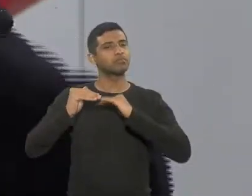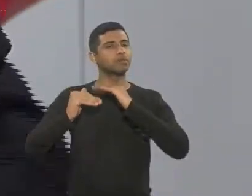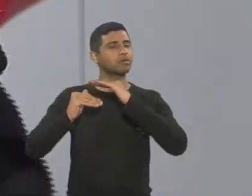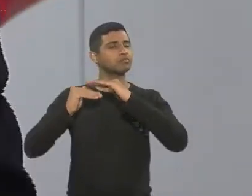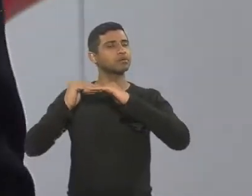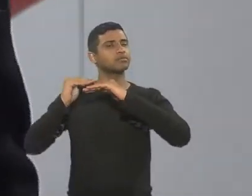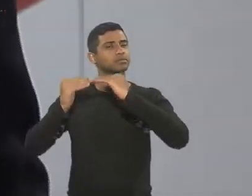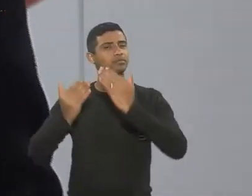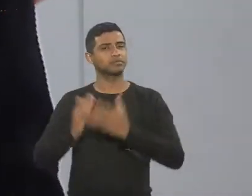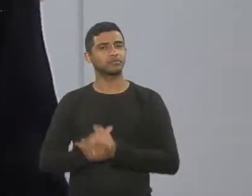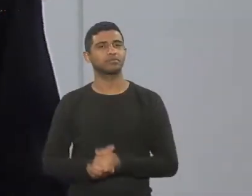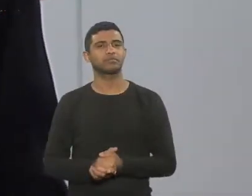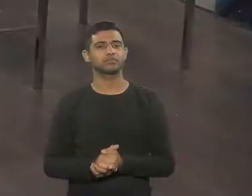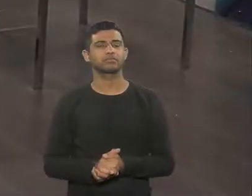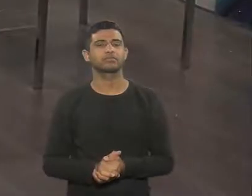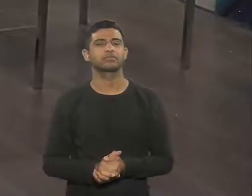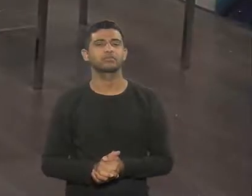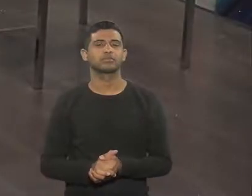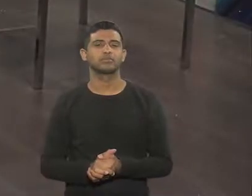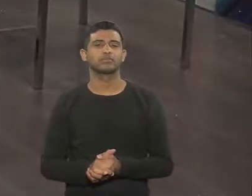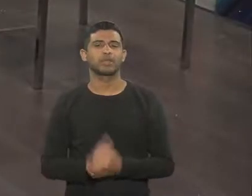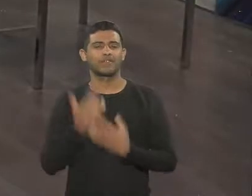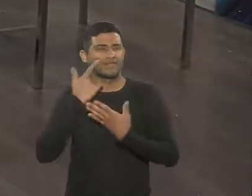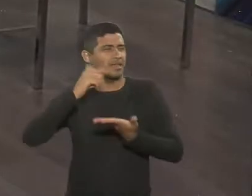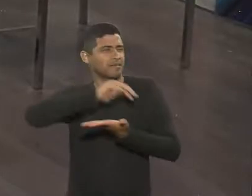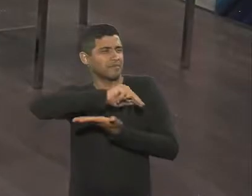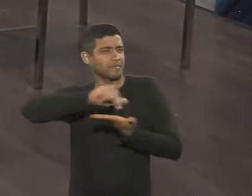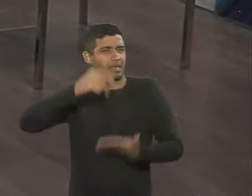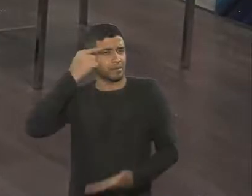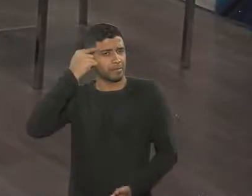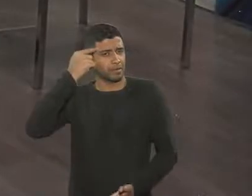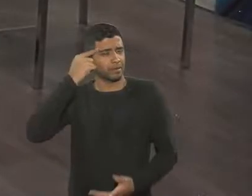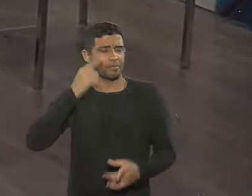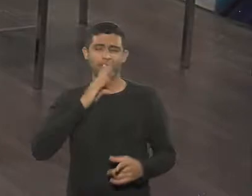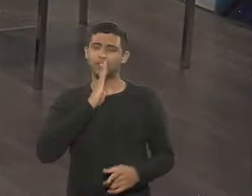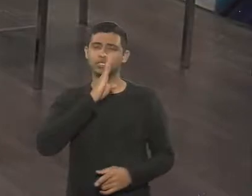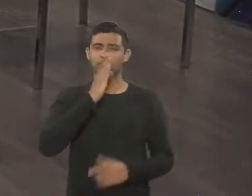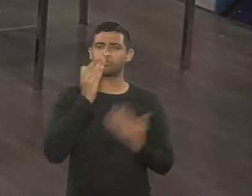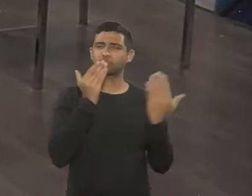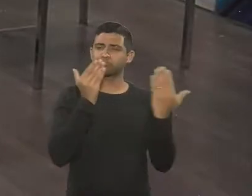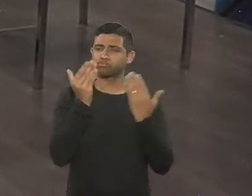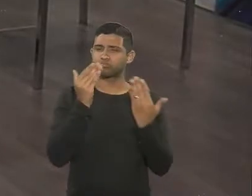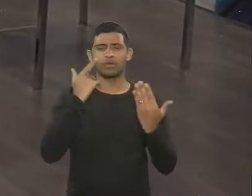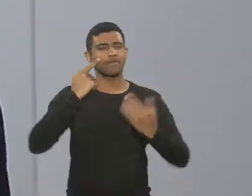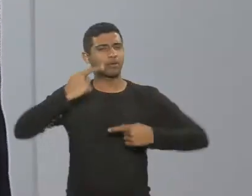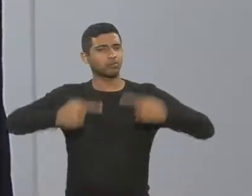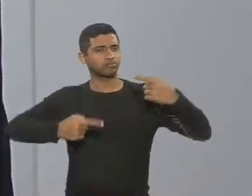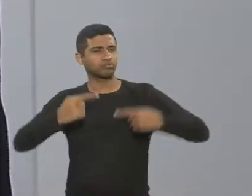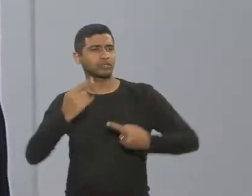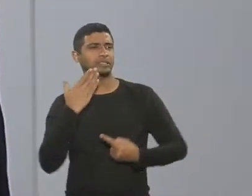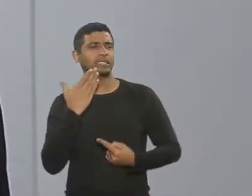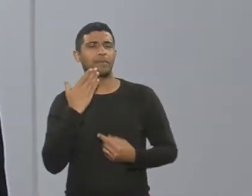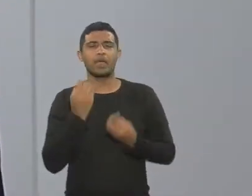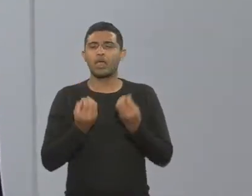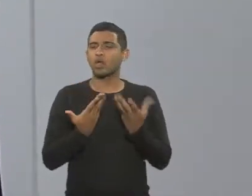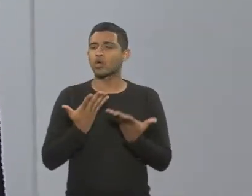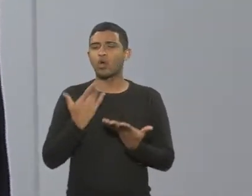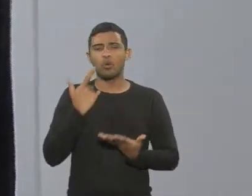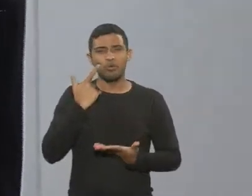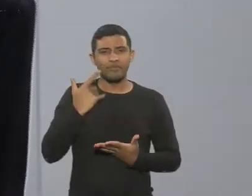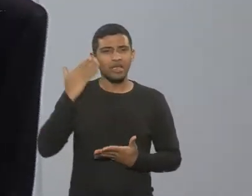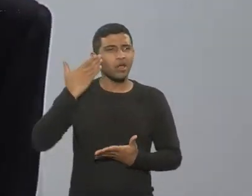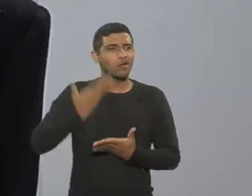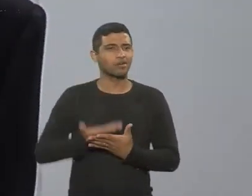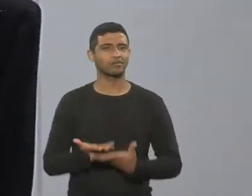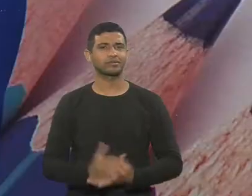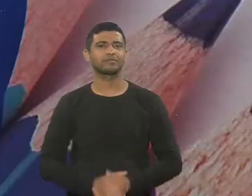subindo nisso para outros patamares, né? Assim, tem várias teorias, inclusive psicológicas, que discutem, né? Assim, como é que se forma esse sistema